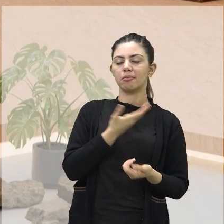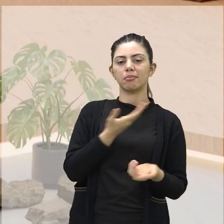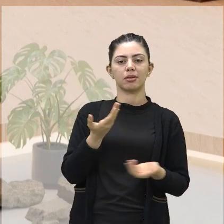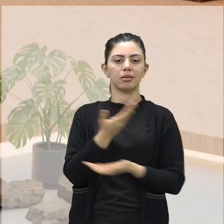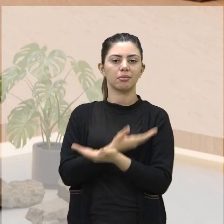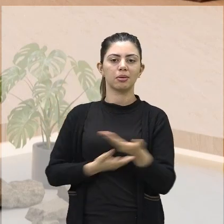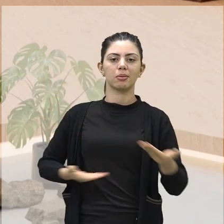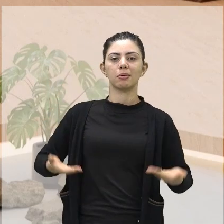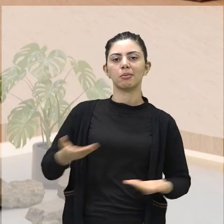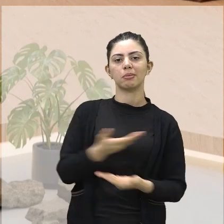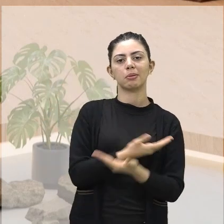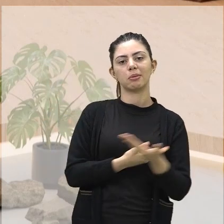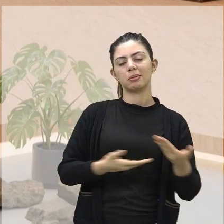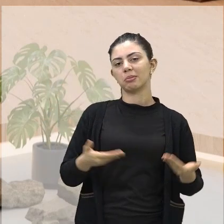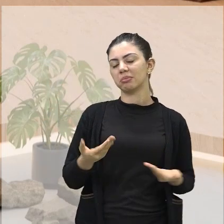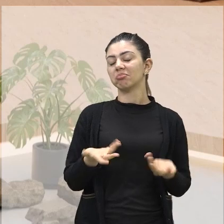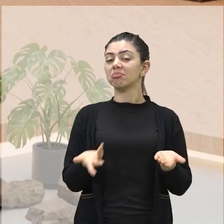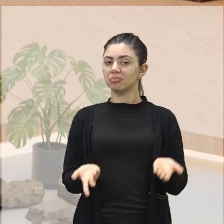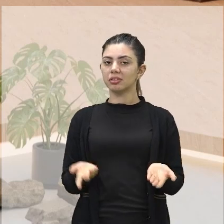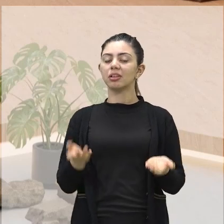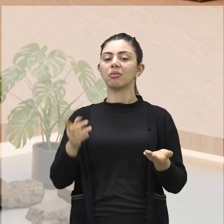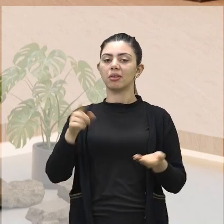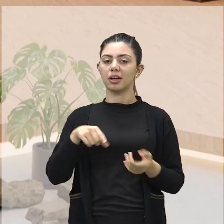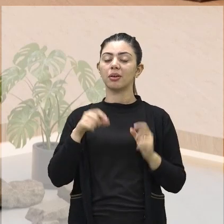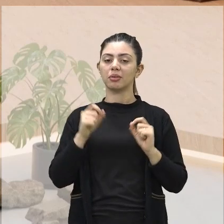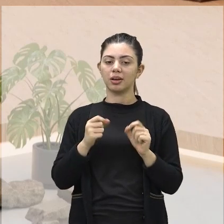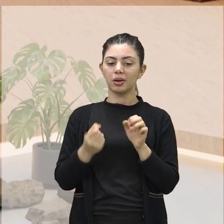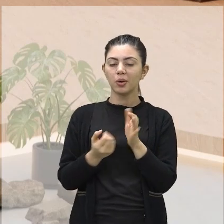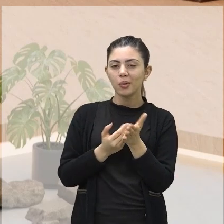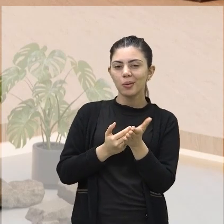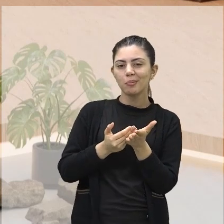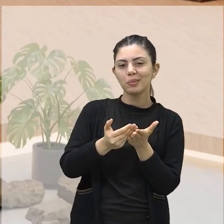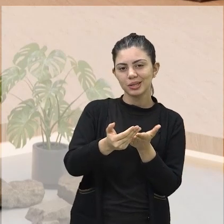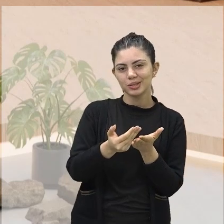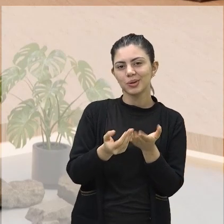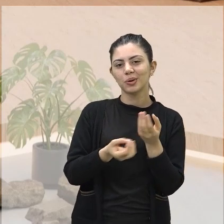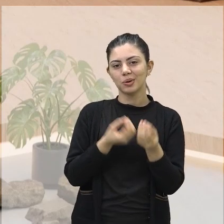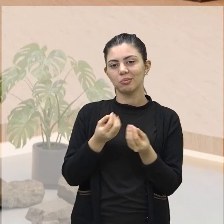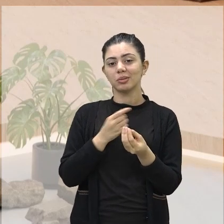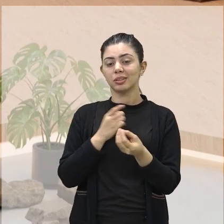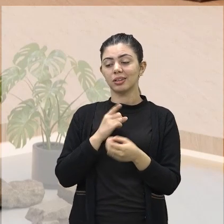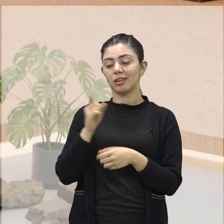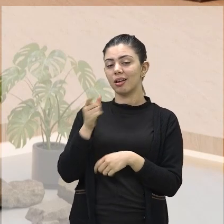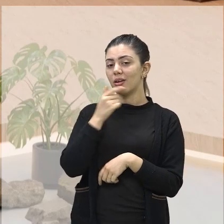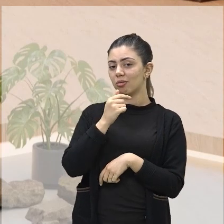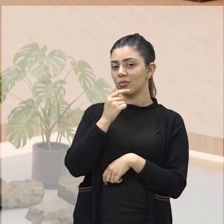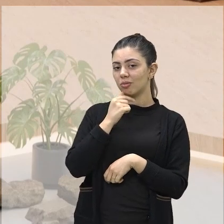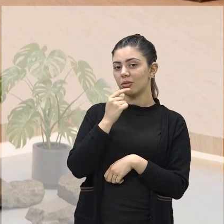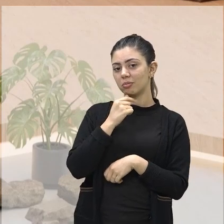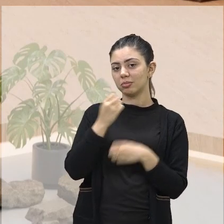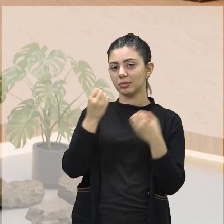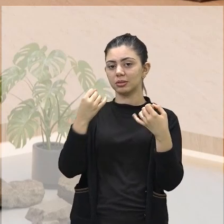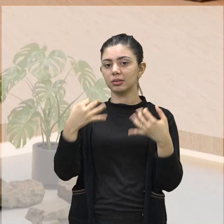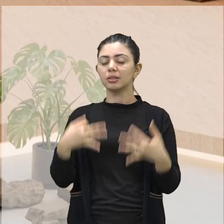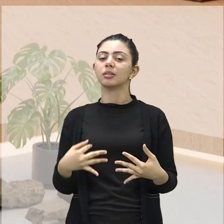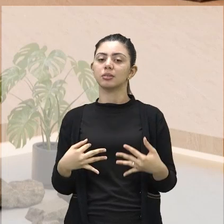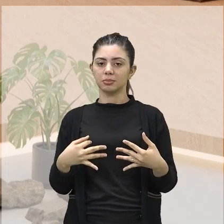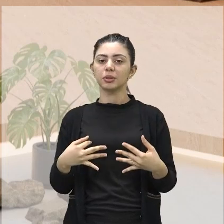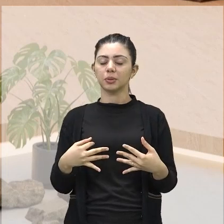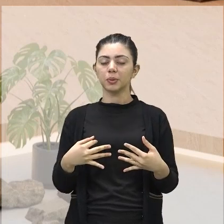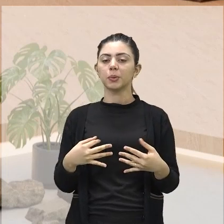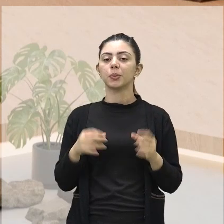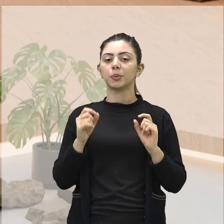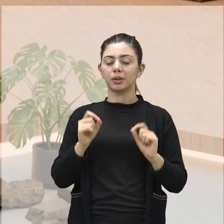de solidariedade e tal, né? Então essa ideia surge aí a partir de Gilberto Freire com Casagrande de Senzala,